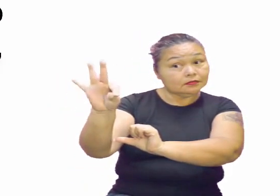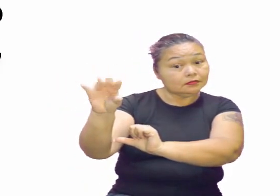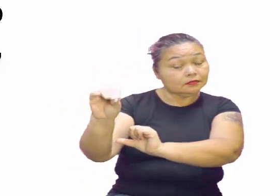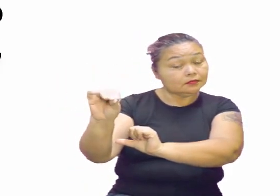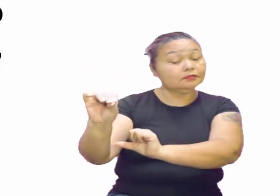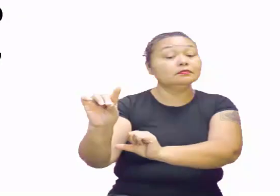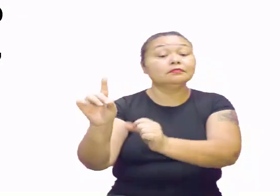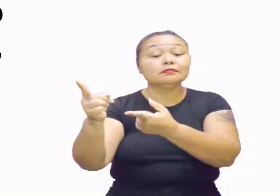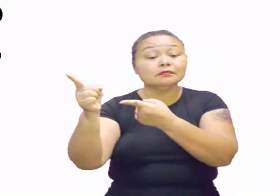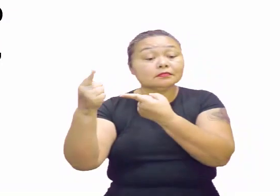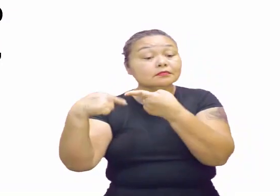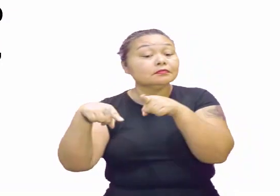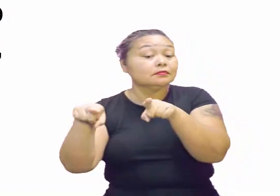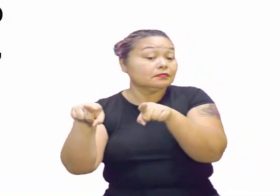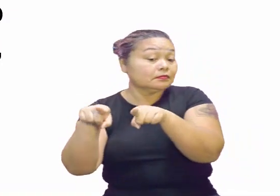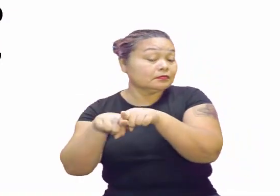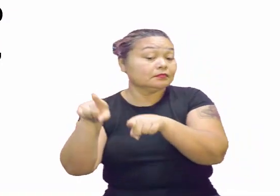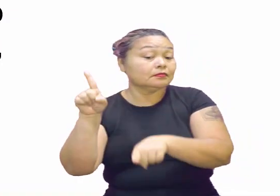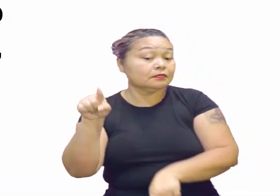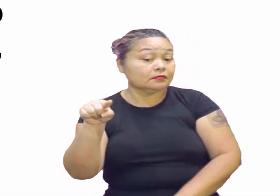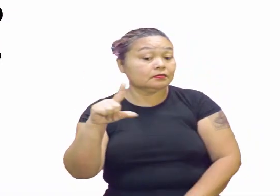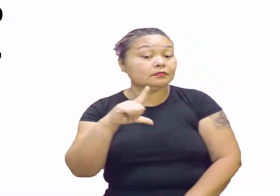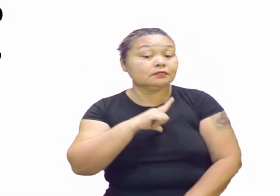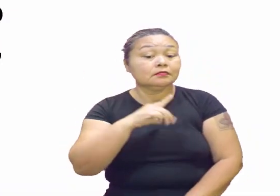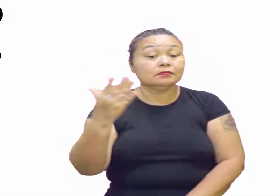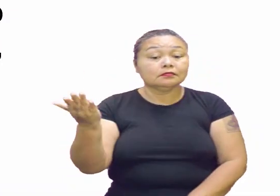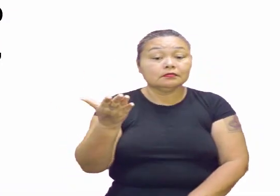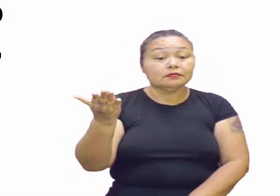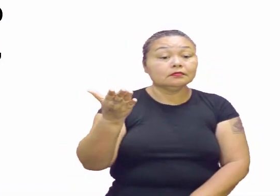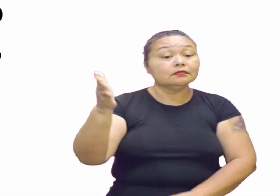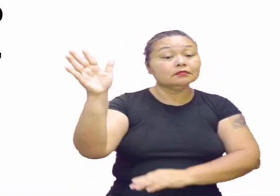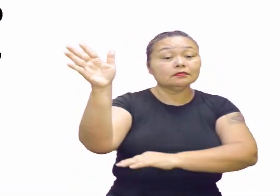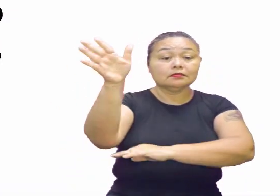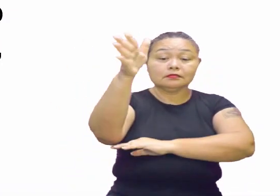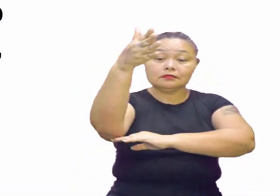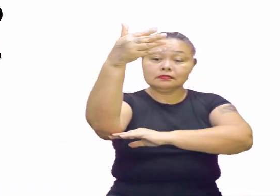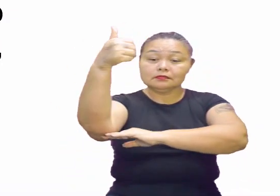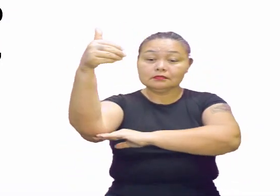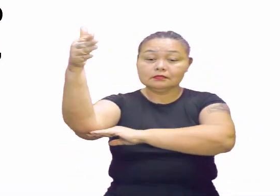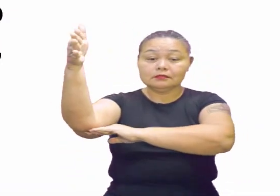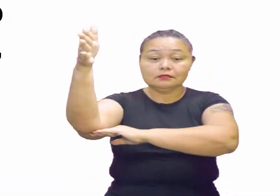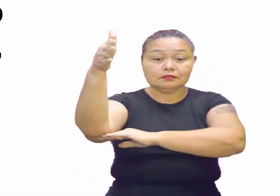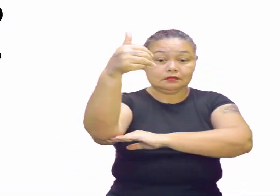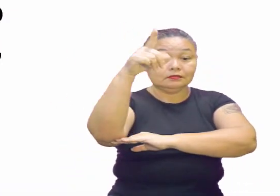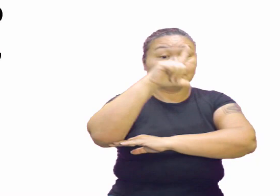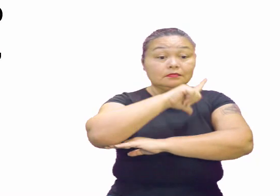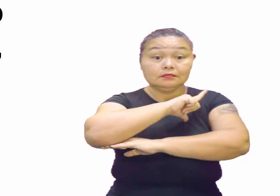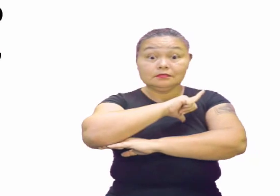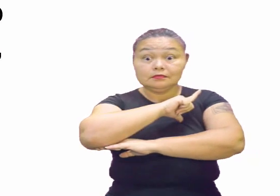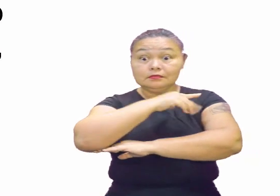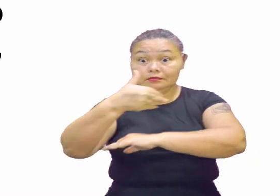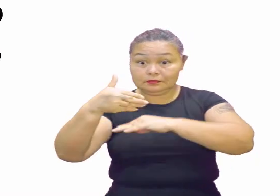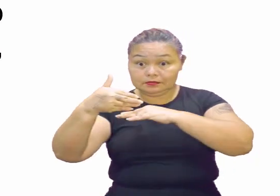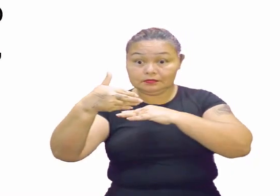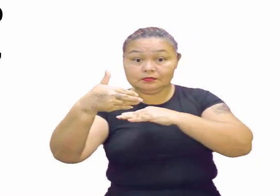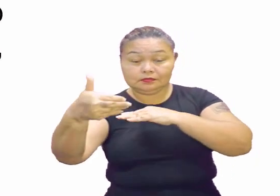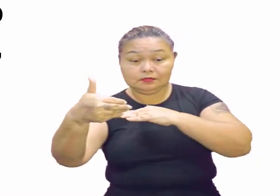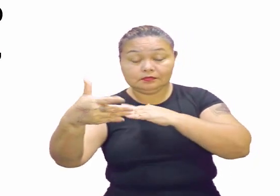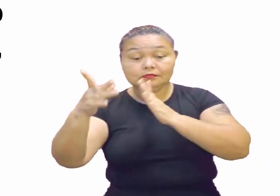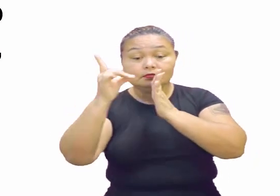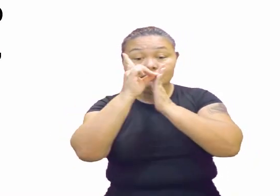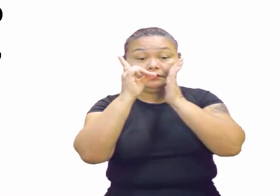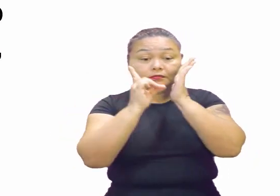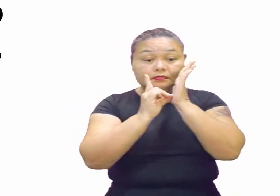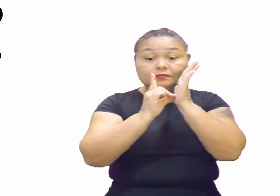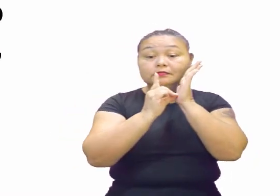Com isso, a atual bandeira nacional ela vai ser adotada pelo decreto de